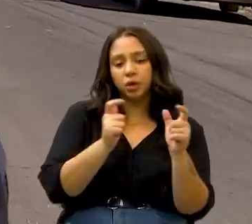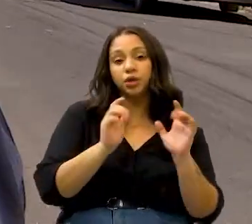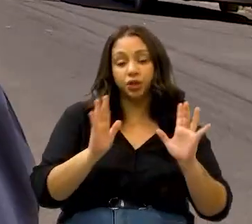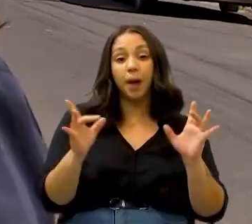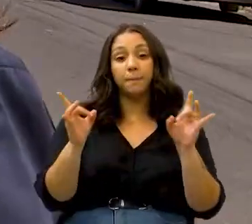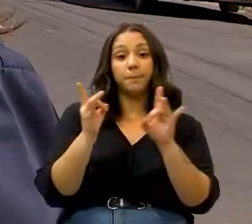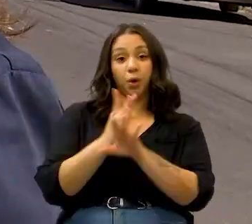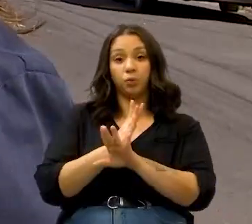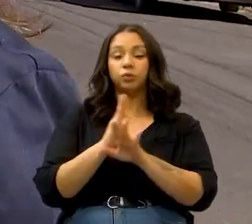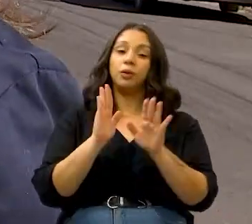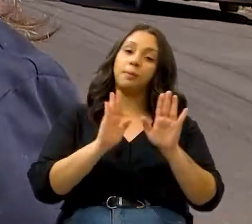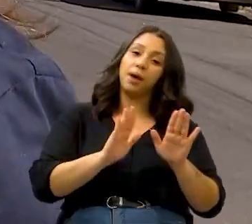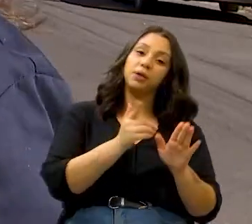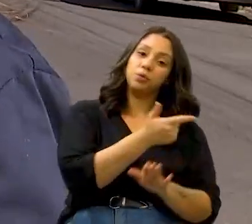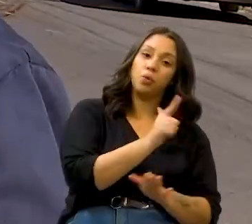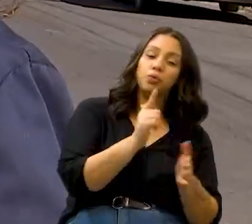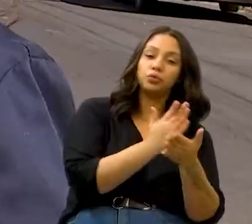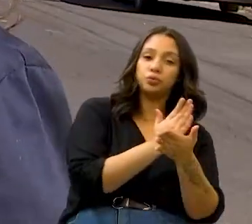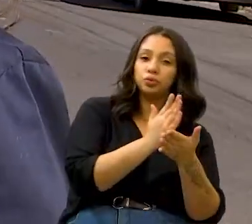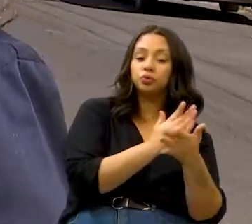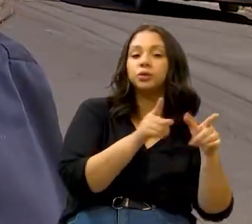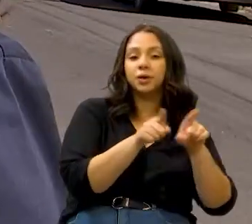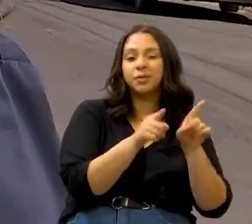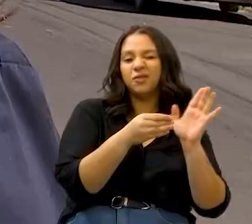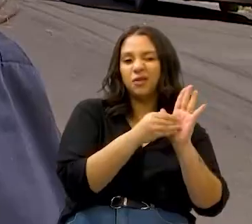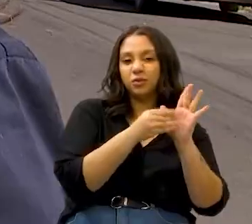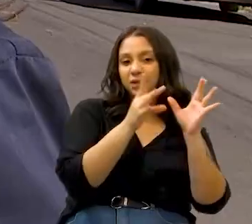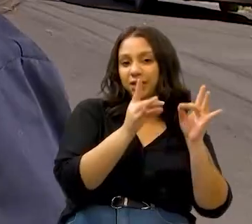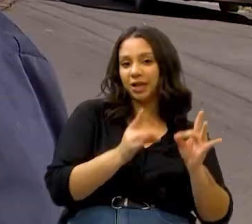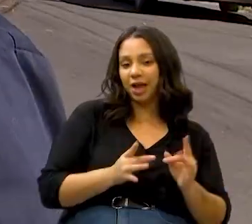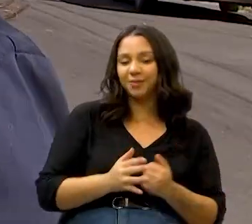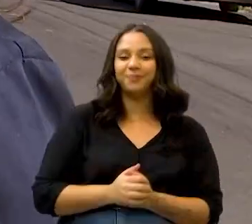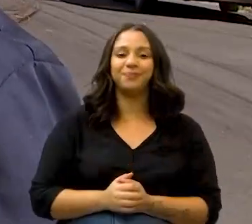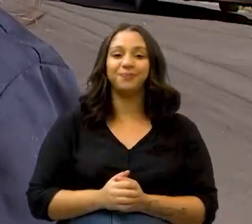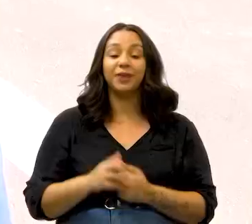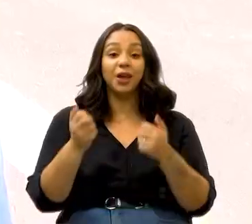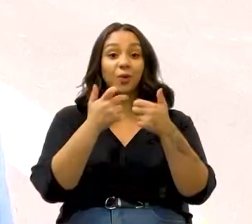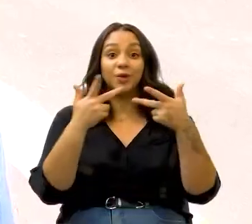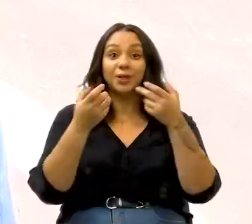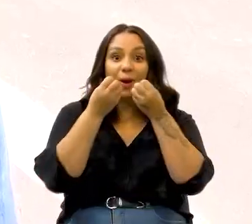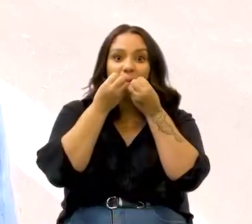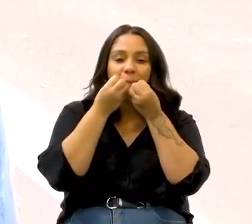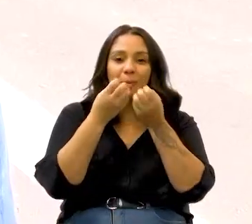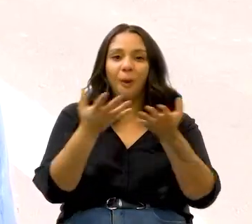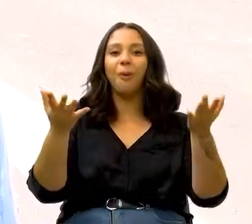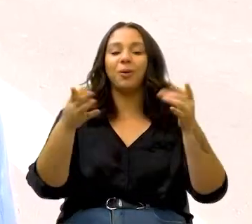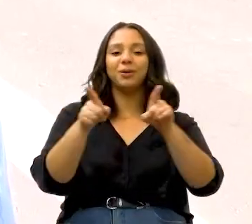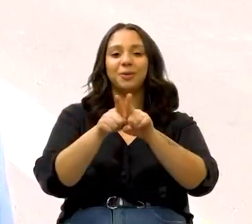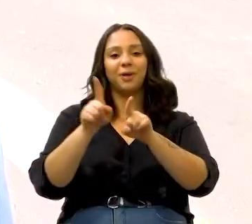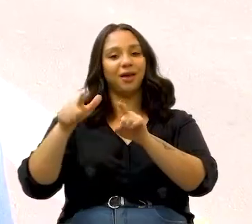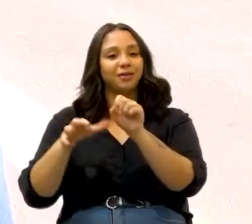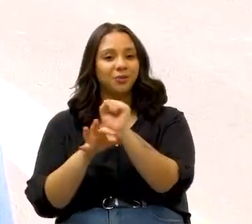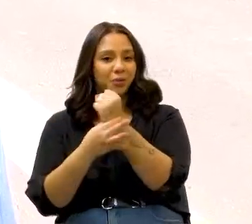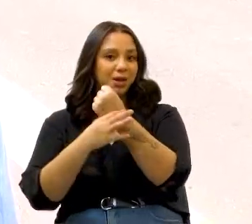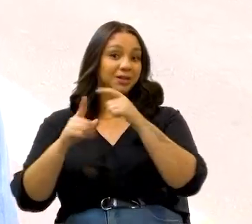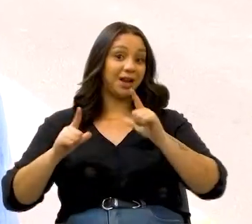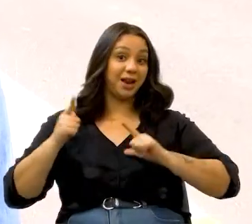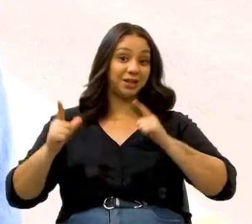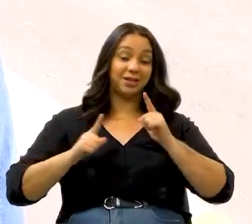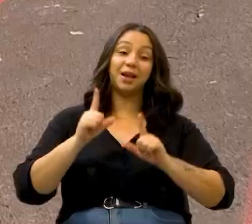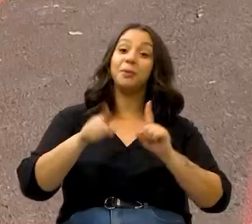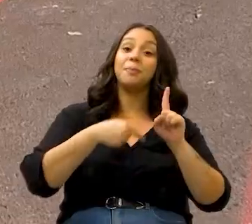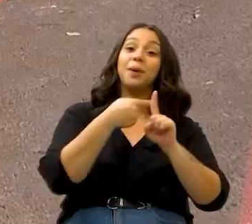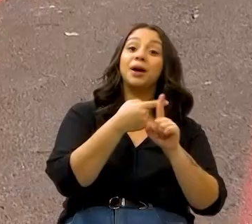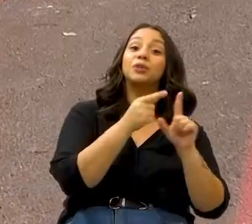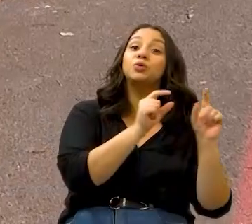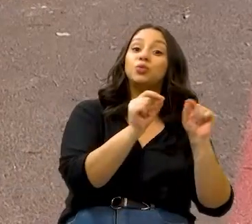trechos como esse aqui já já tá pronto mas tem alguns trechos que Ainda faltam alguns detalhes e os benefícios vão além da segurança e